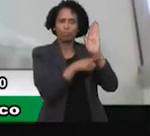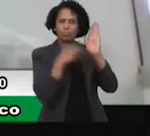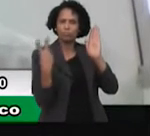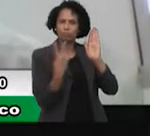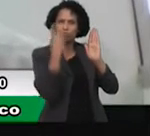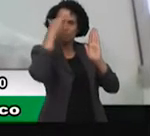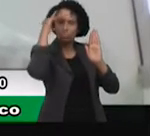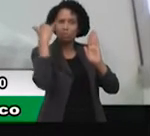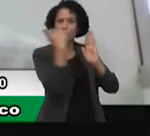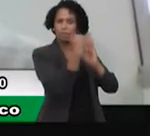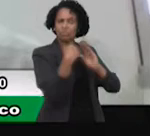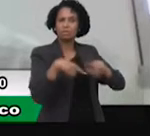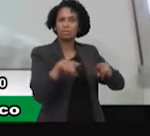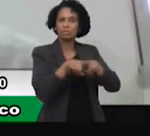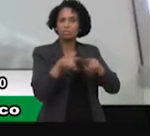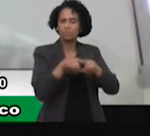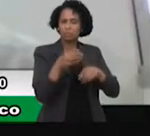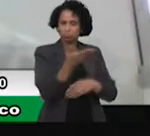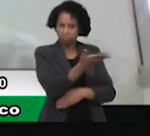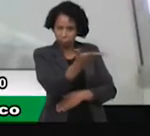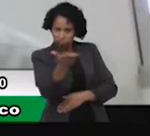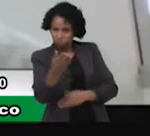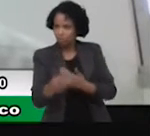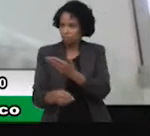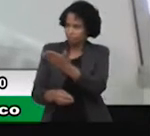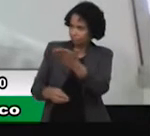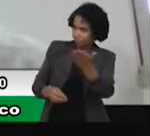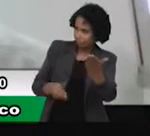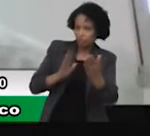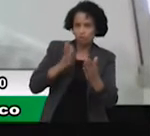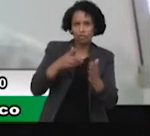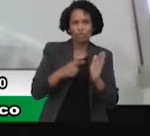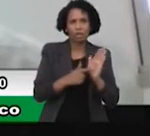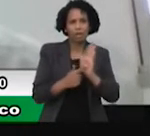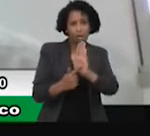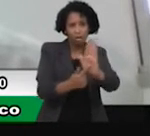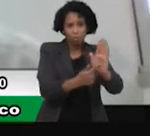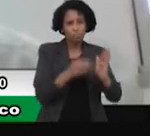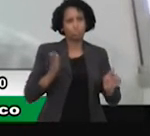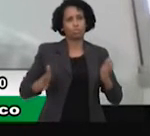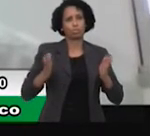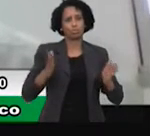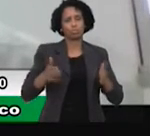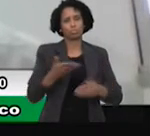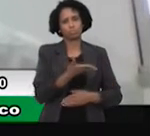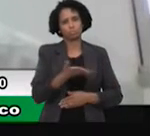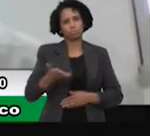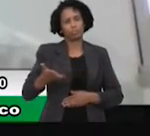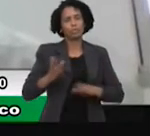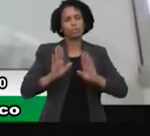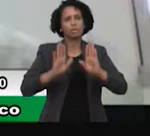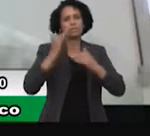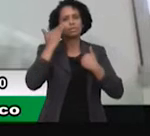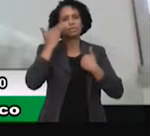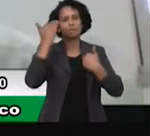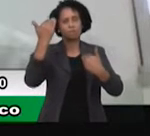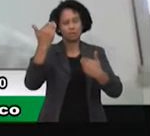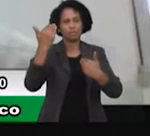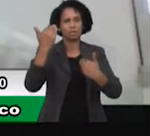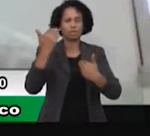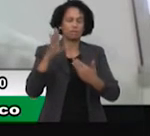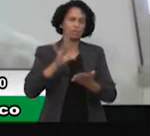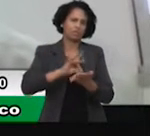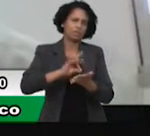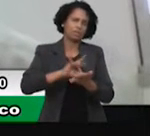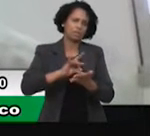e também a doutora Régia e tantos outros aqui manifestaram durante esse tempo. Eu agradeço imensamente a cada um de